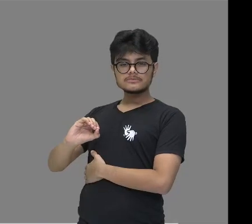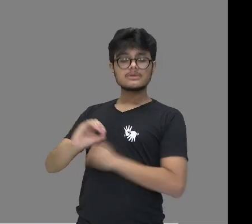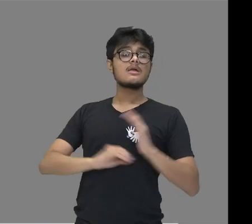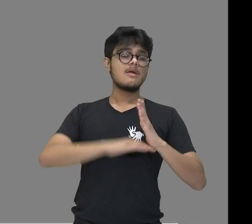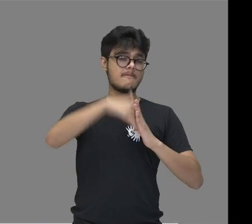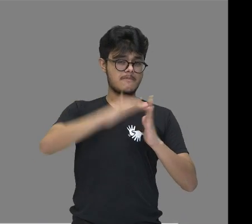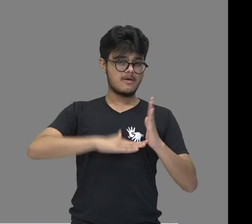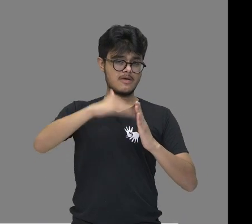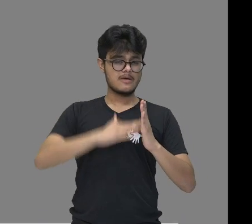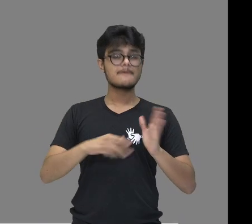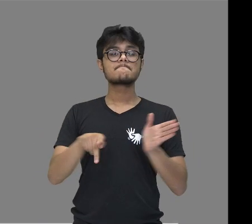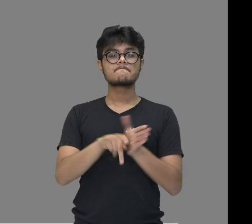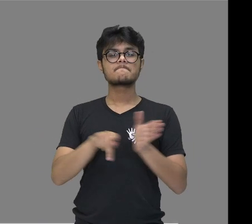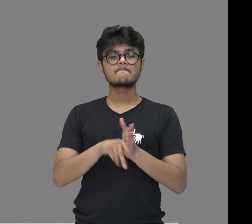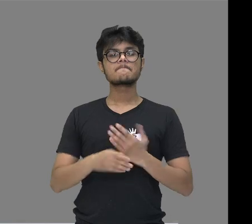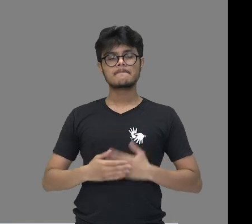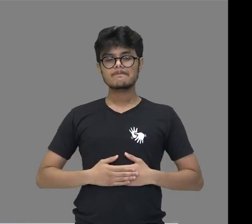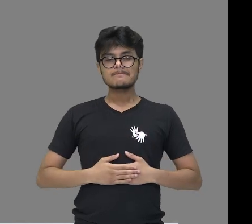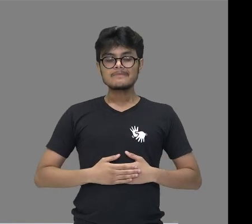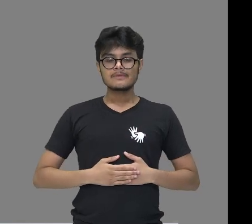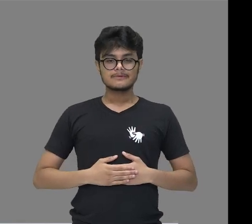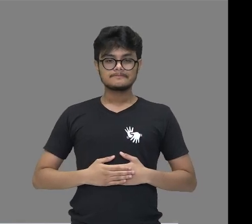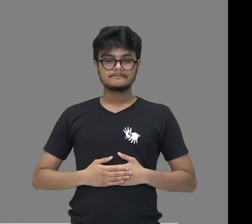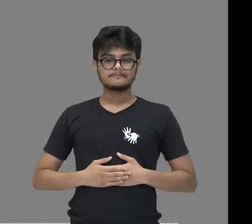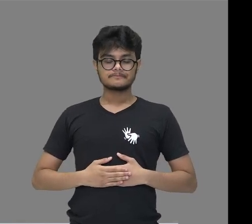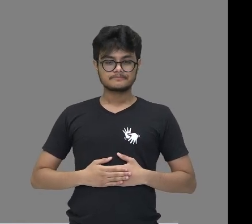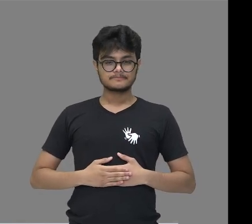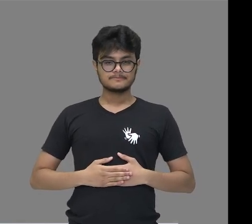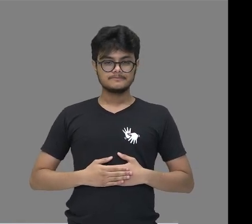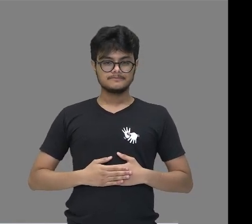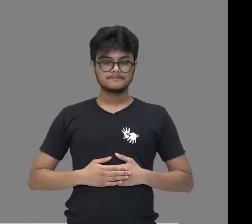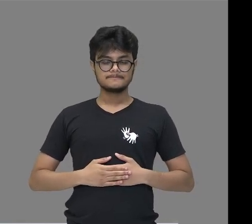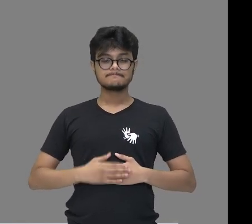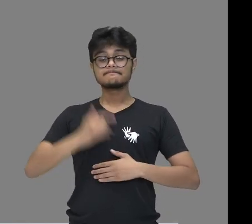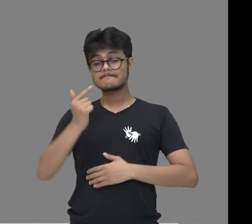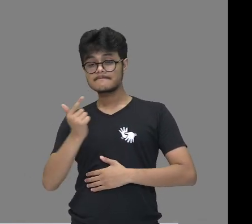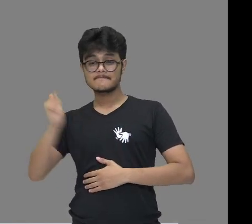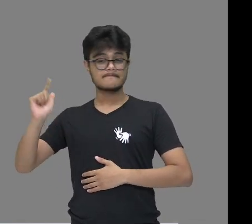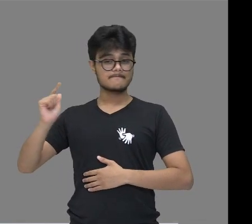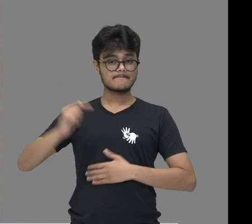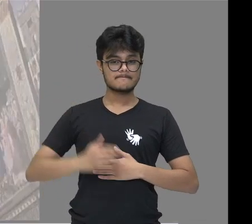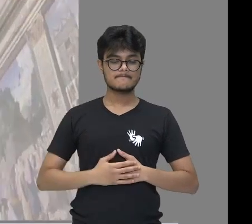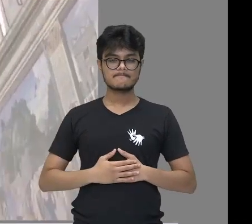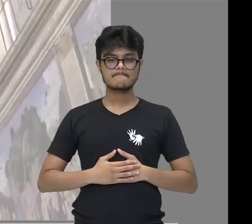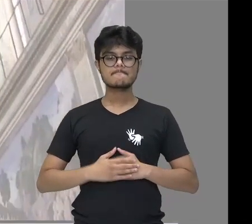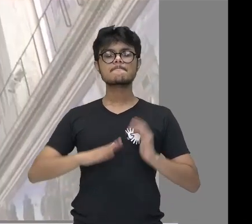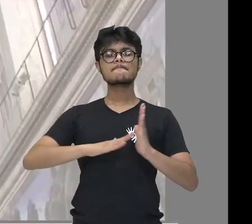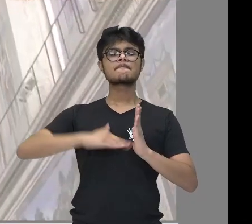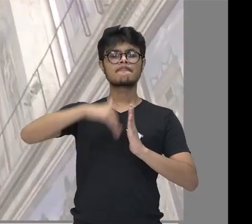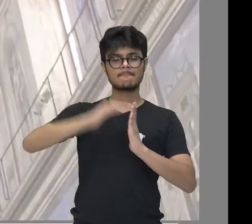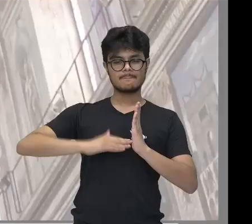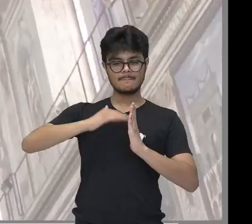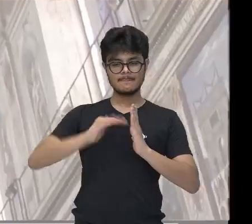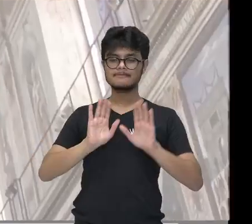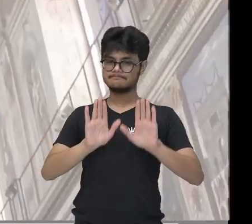de Michelangelo. E a gente vai mostrar uma outra pintura,